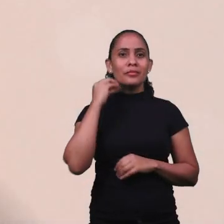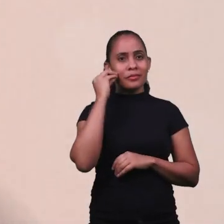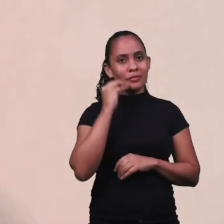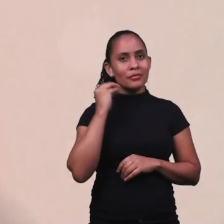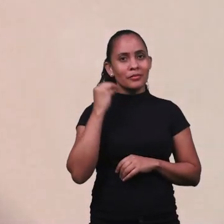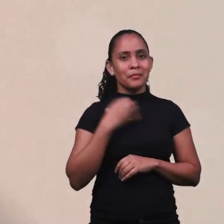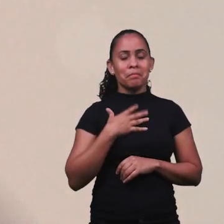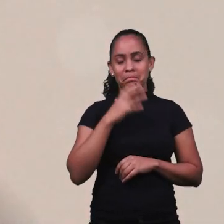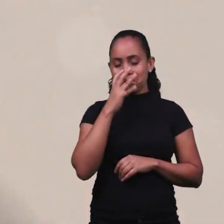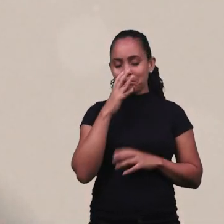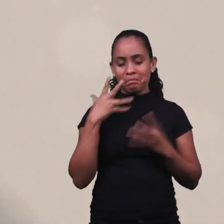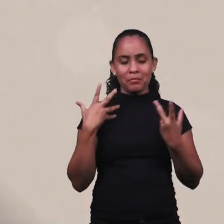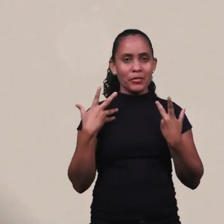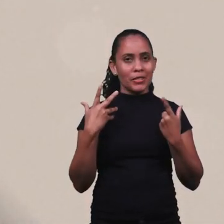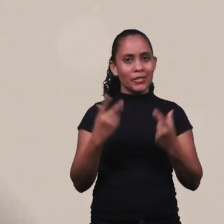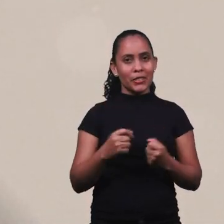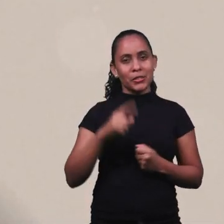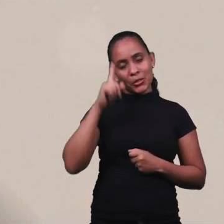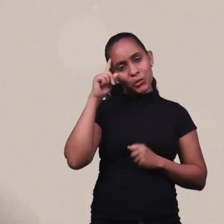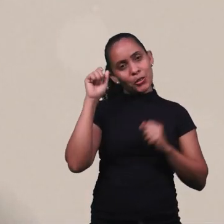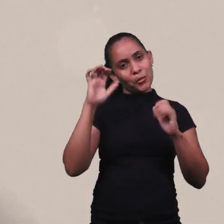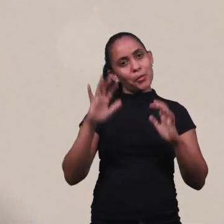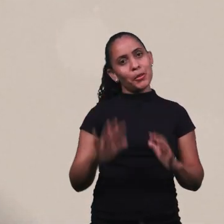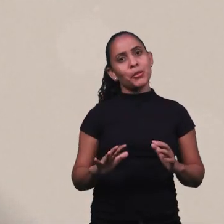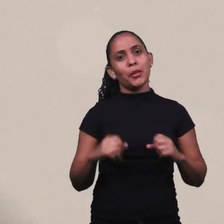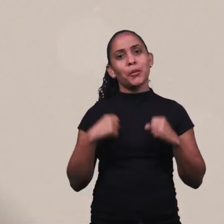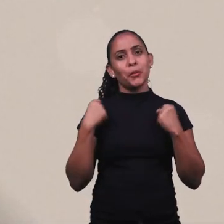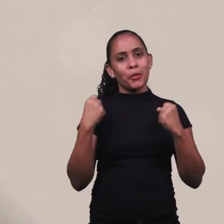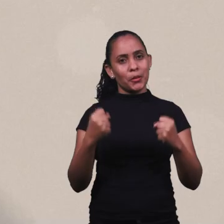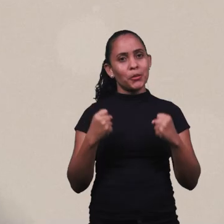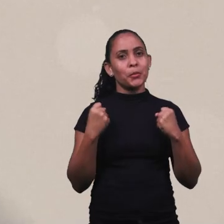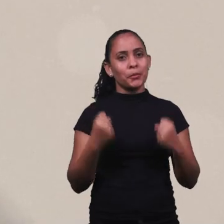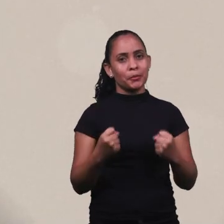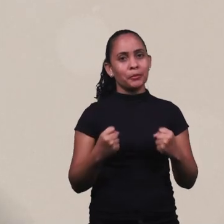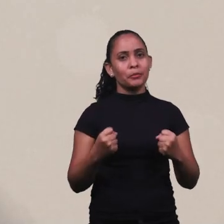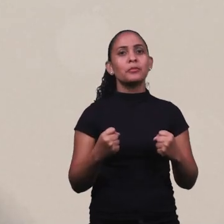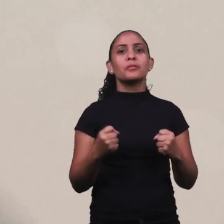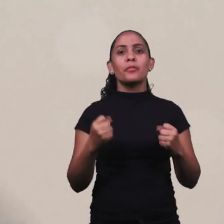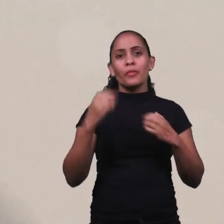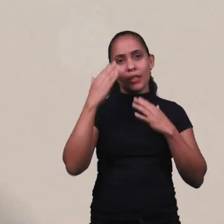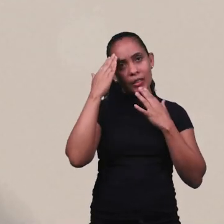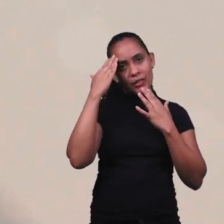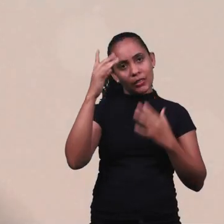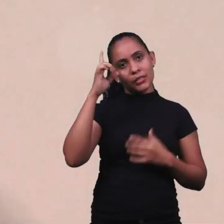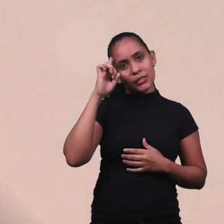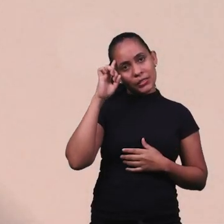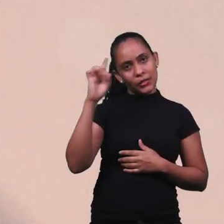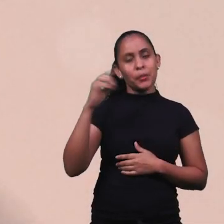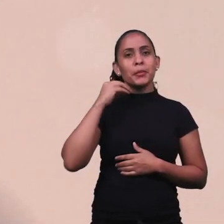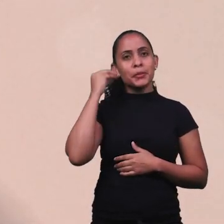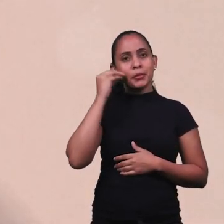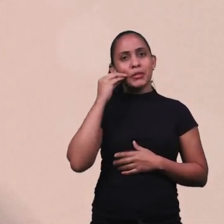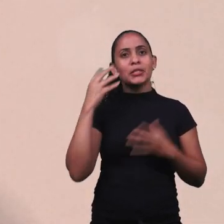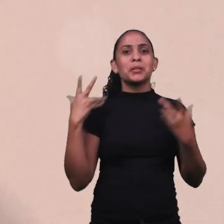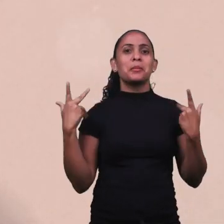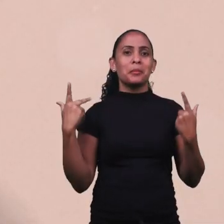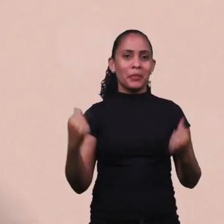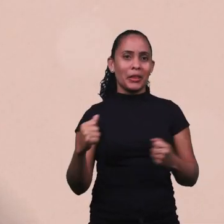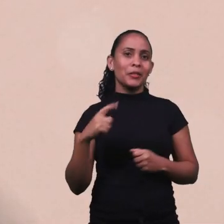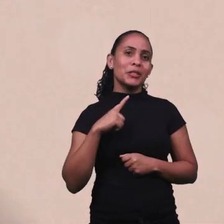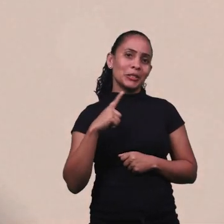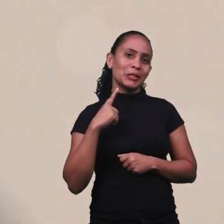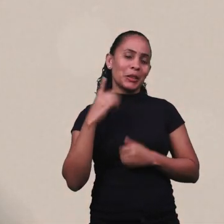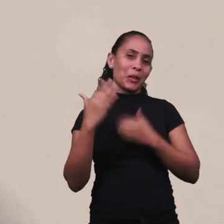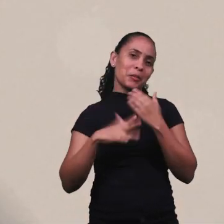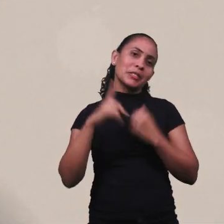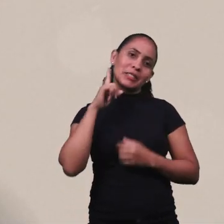estou maravilhada. O Senhor tem me abençoado grandemente. E eu só tenho que glorificar o Senhor por esta experiência maravilhosa que eu tive na